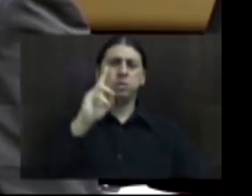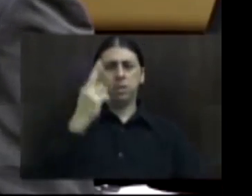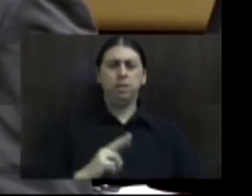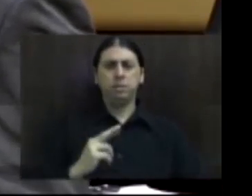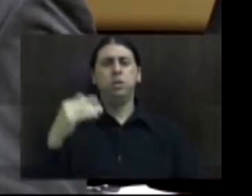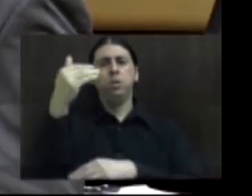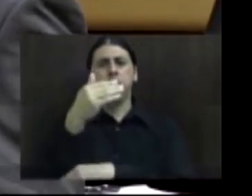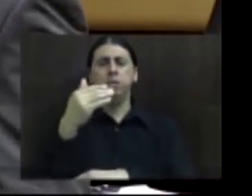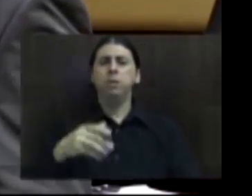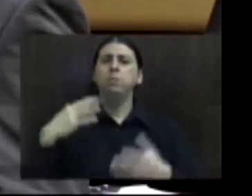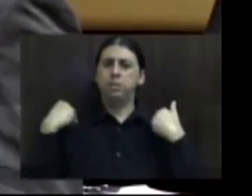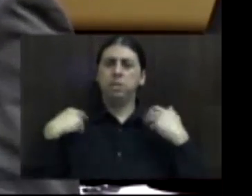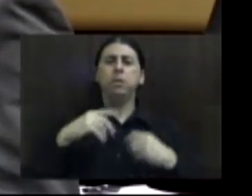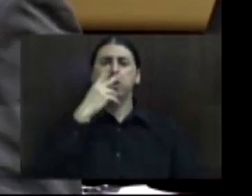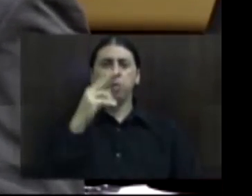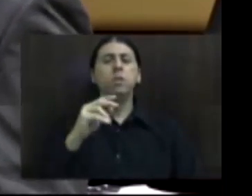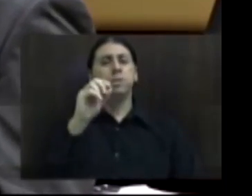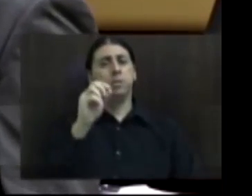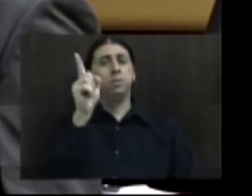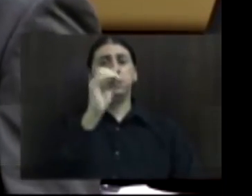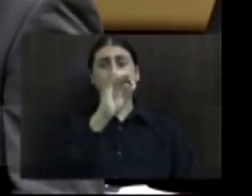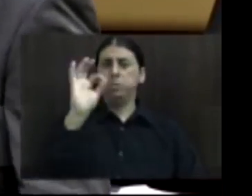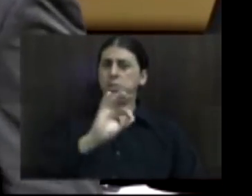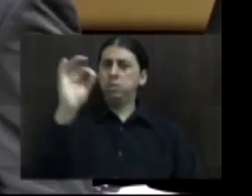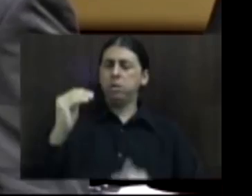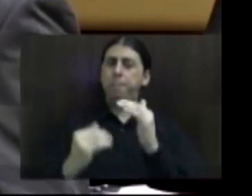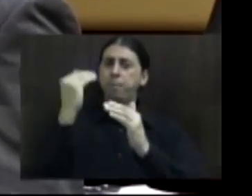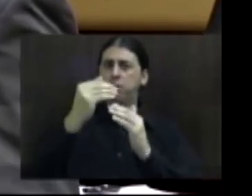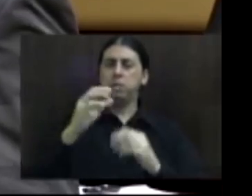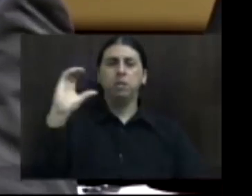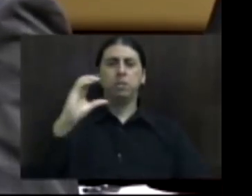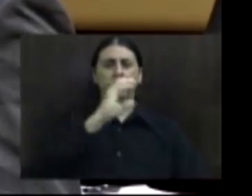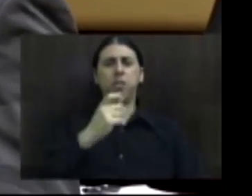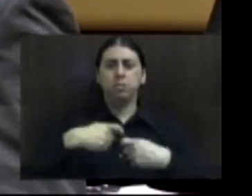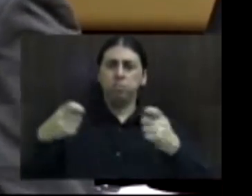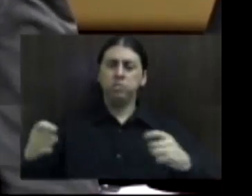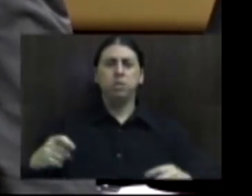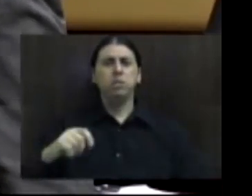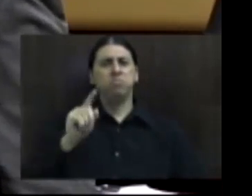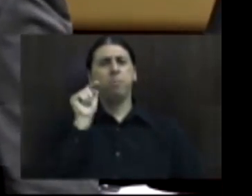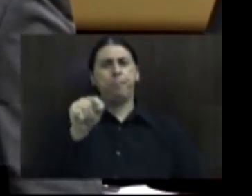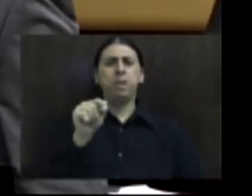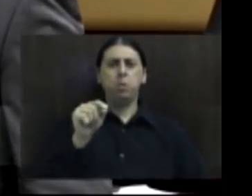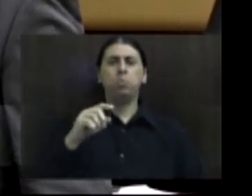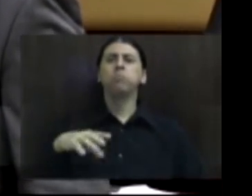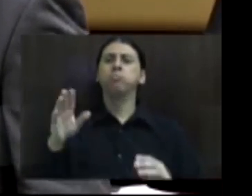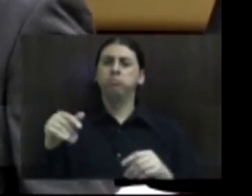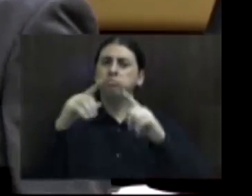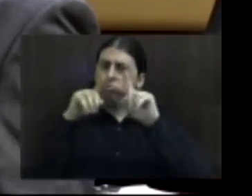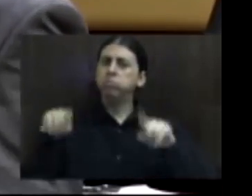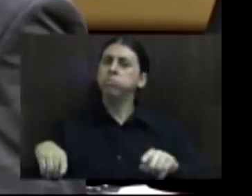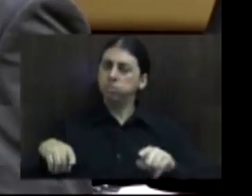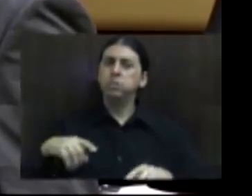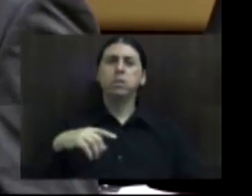de reais em Diário 100% a mais o PT gastou em cargos de confiança os 1000 cargos 1000 cargos de